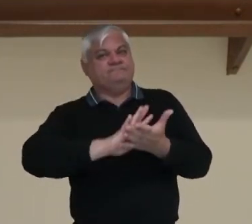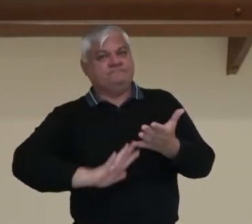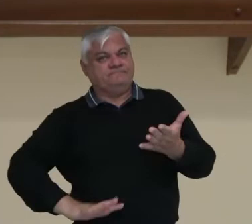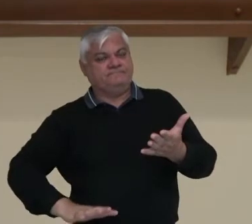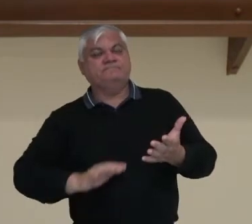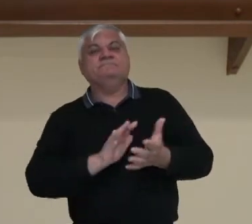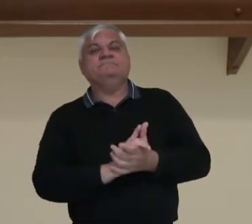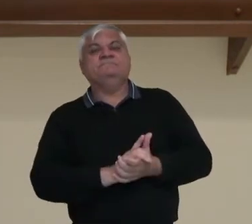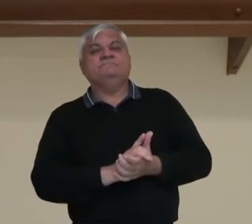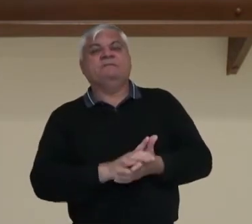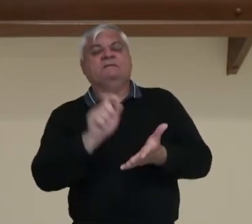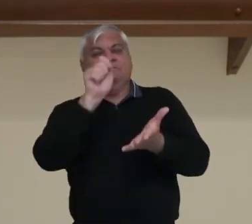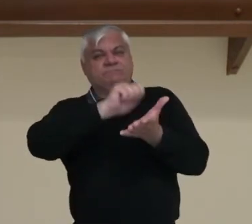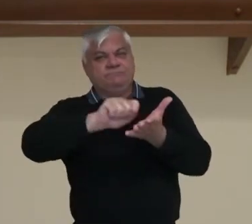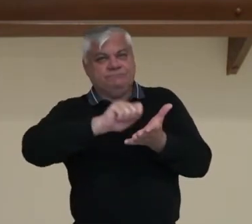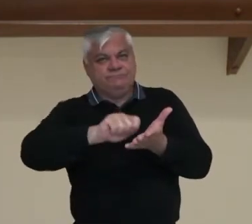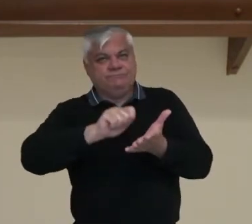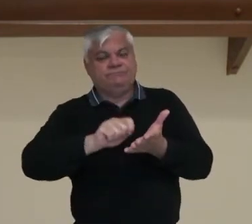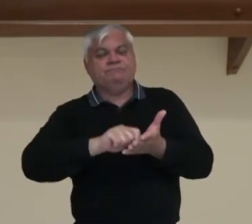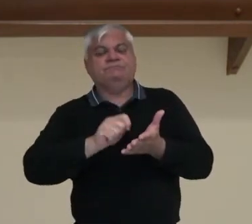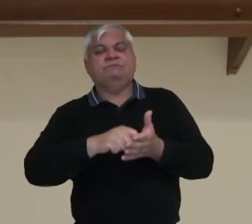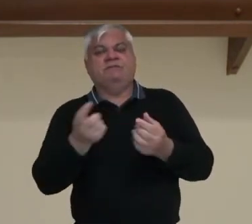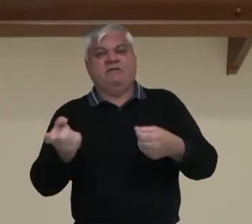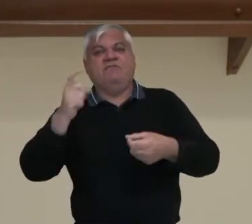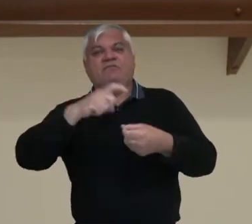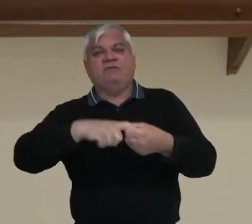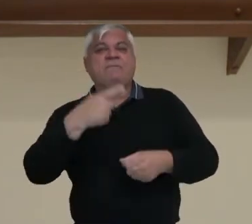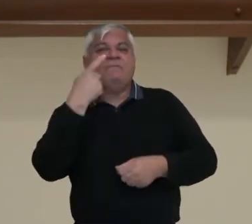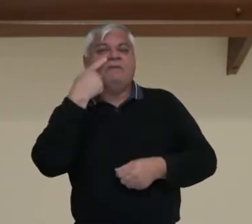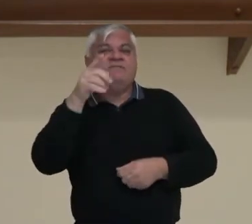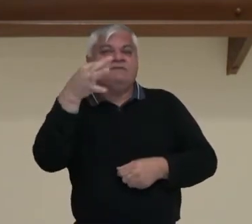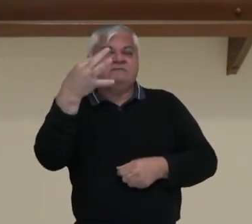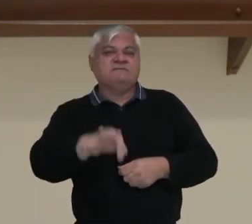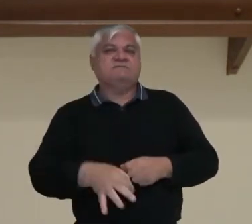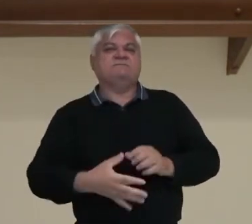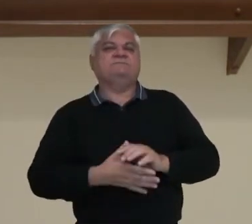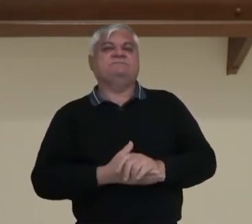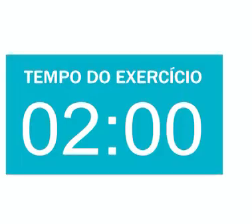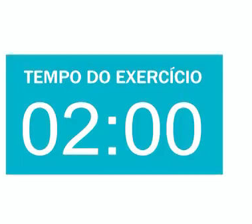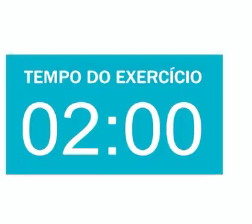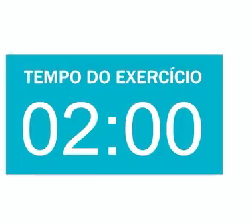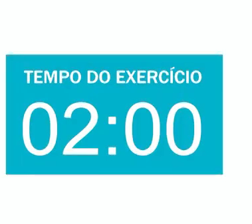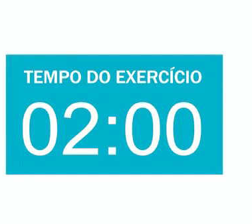atividade. Gente, faz aí a atividade, já voltamos para ver se vocês fizeram certo.